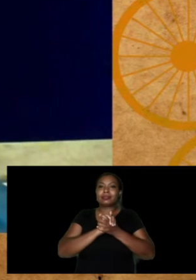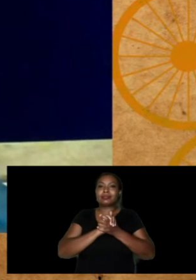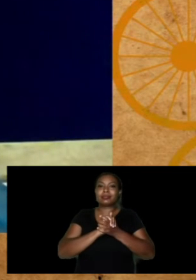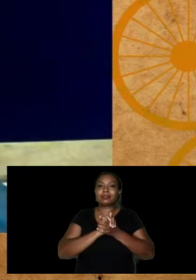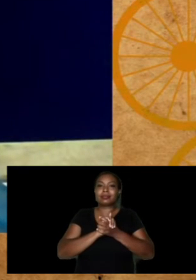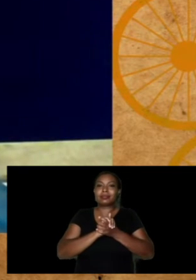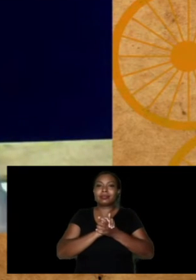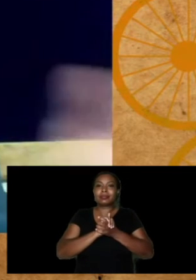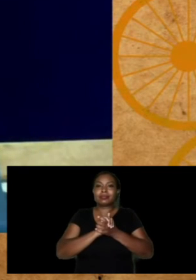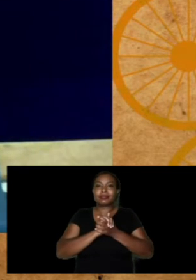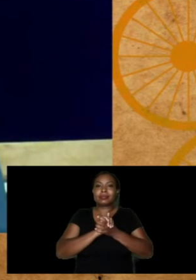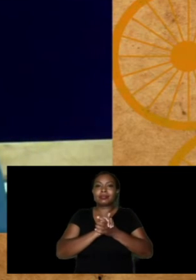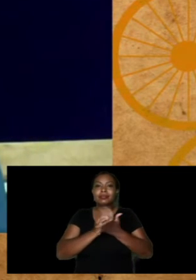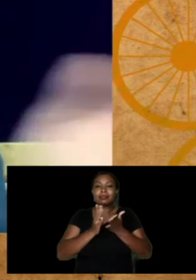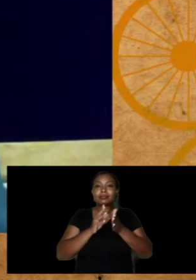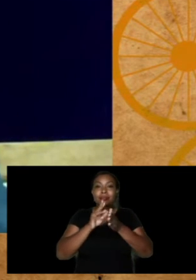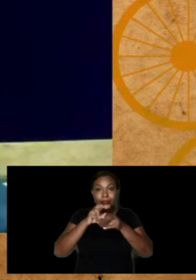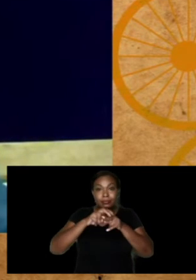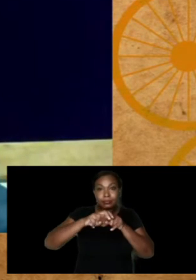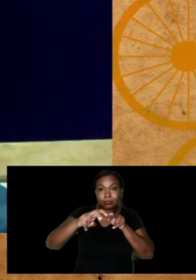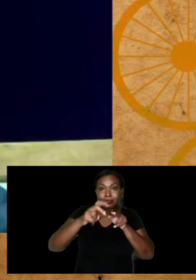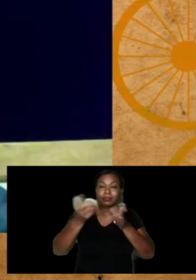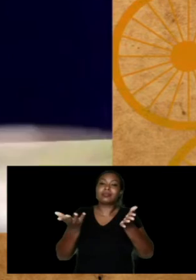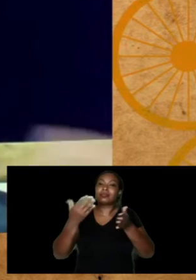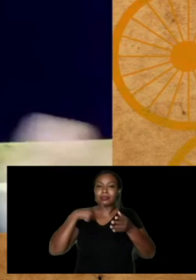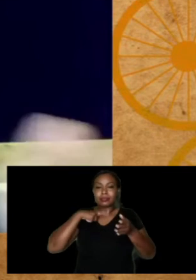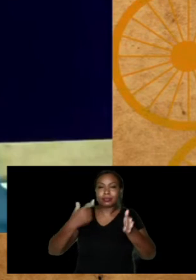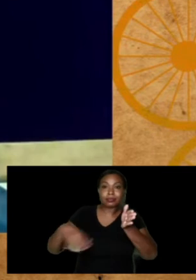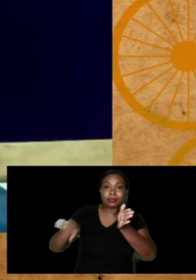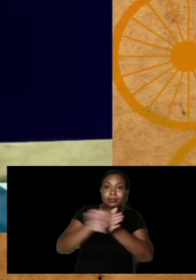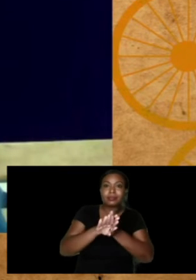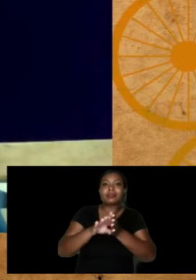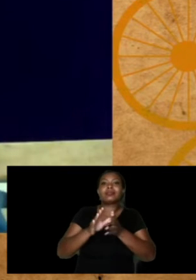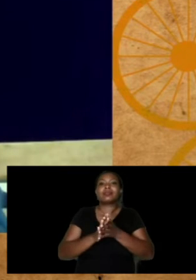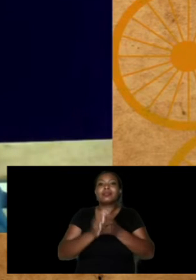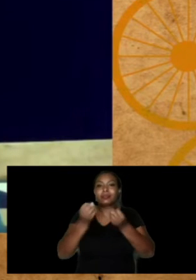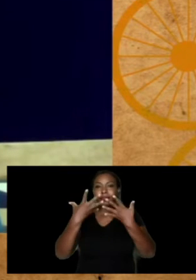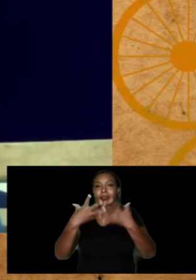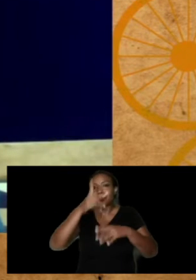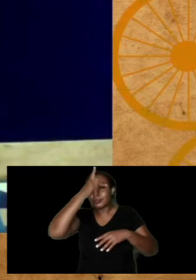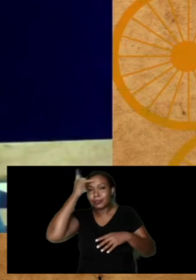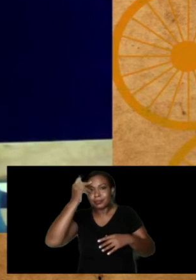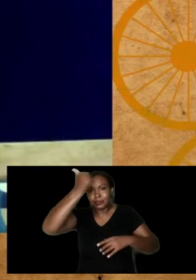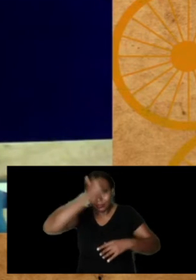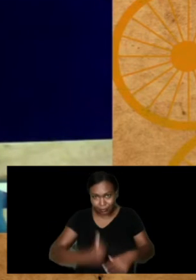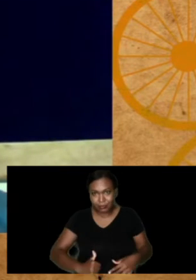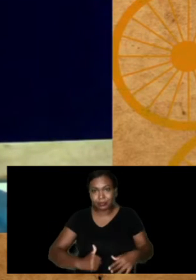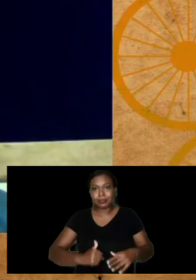em que eu tenha chegado até aqui e seja a pessoa que eu sou.